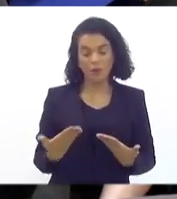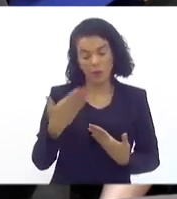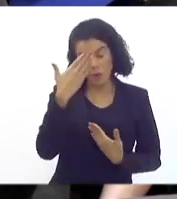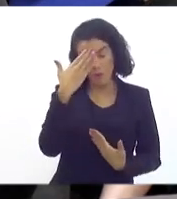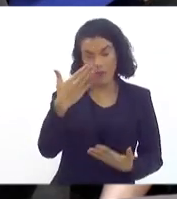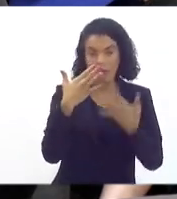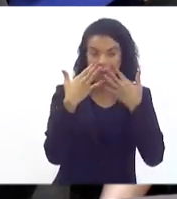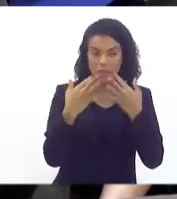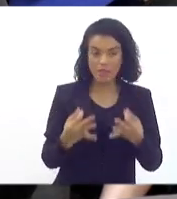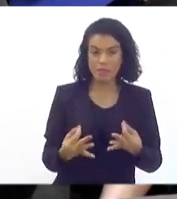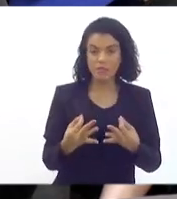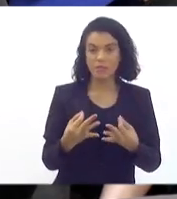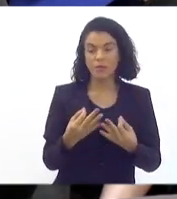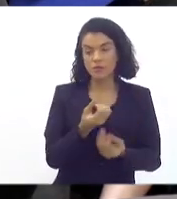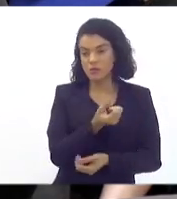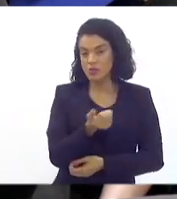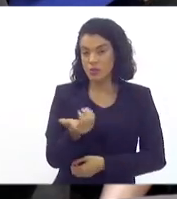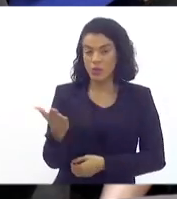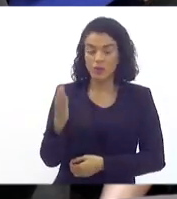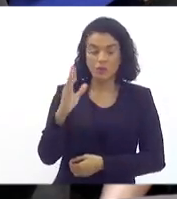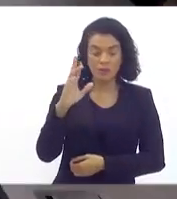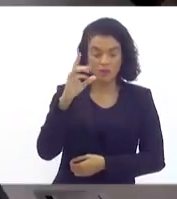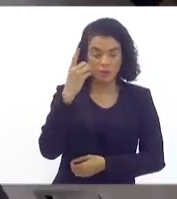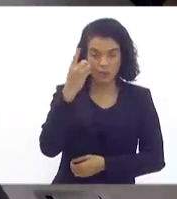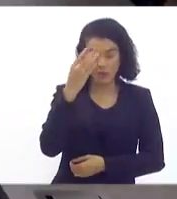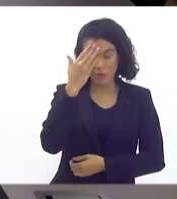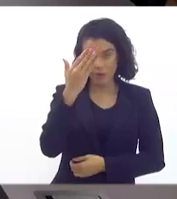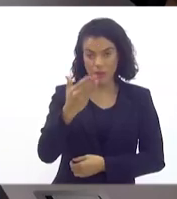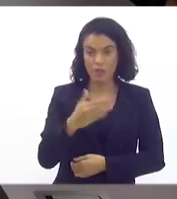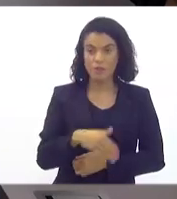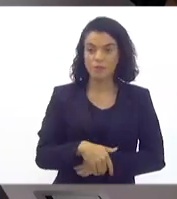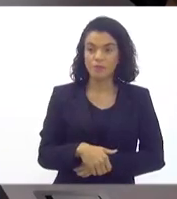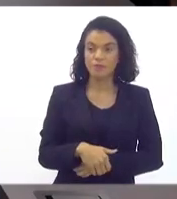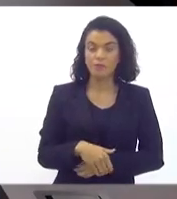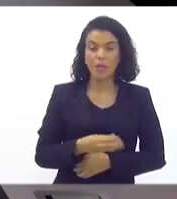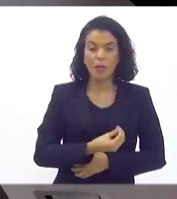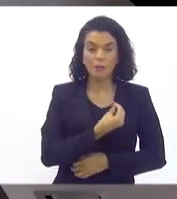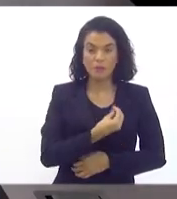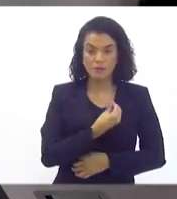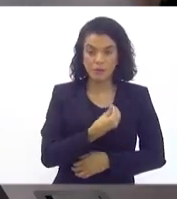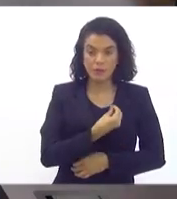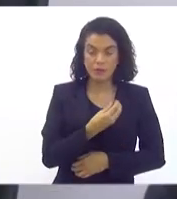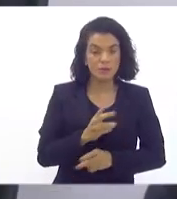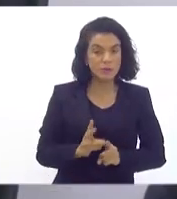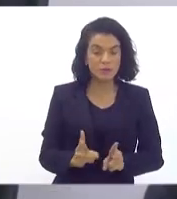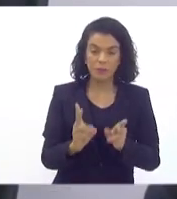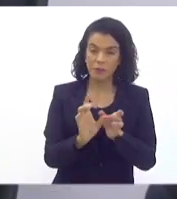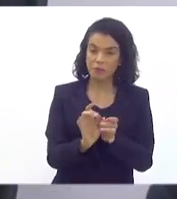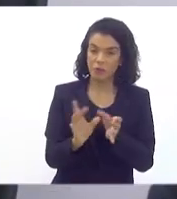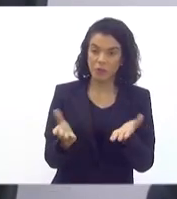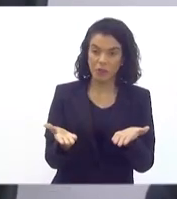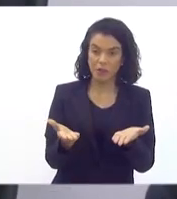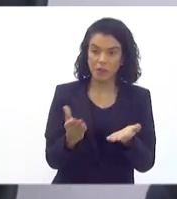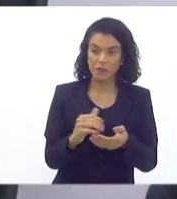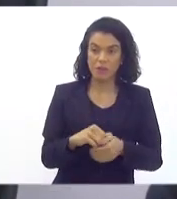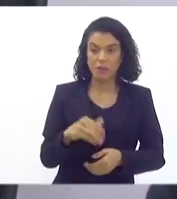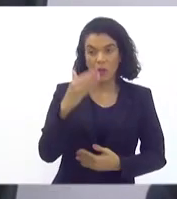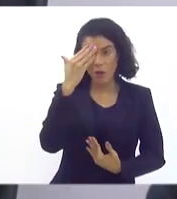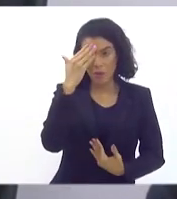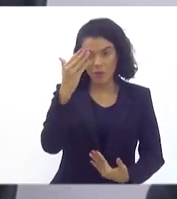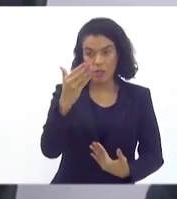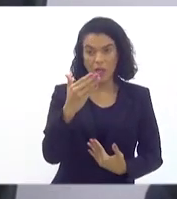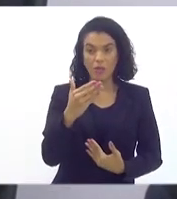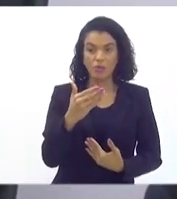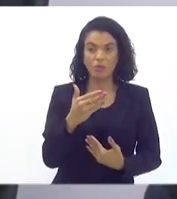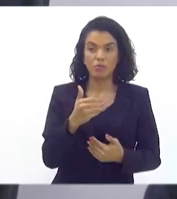obrigado pela atenção senhores deputados só que eu gostaria de estar em casa agradeço mais uma vez a participação fico sempre à vontade e Obrigado também